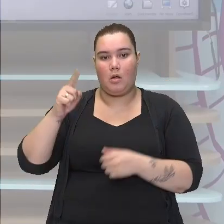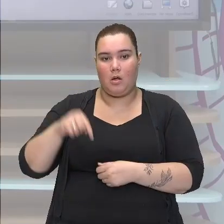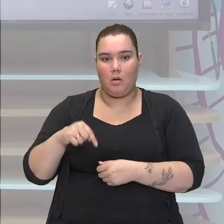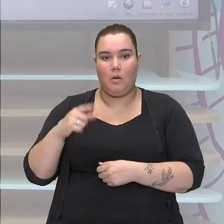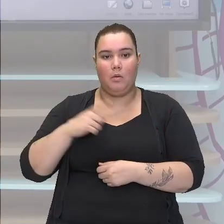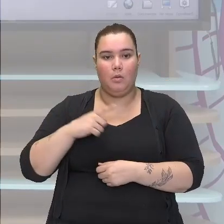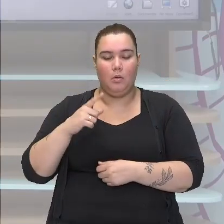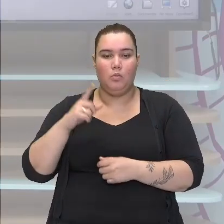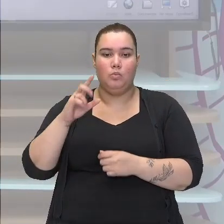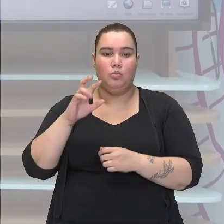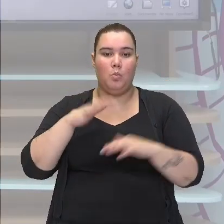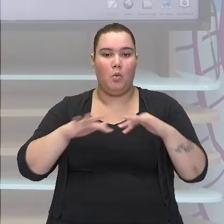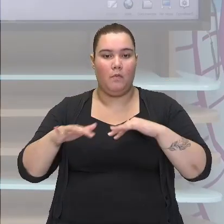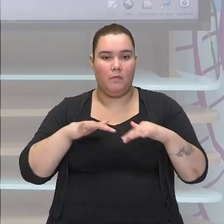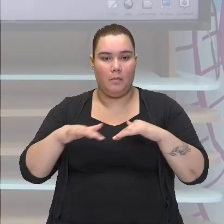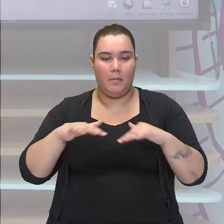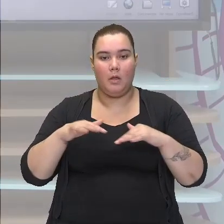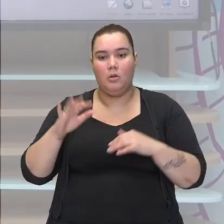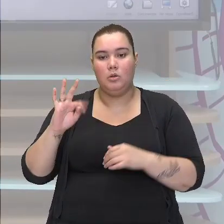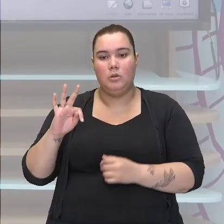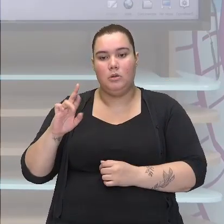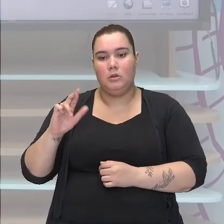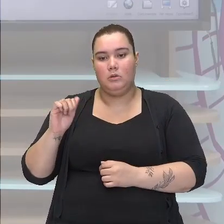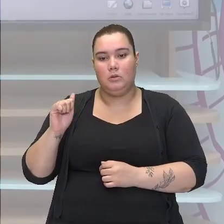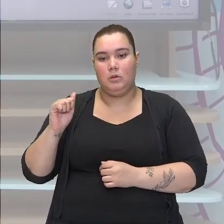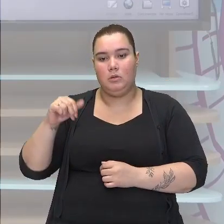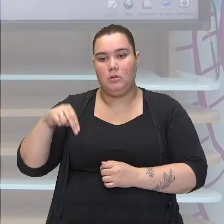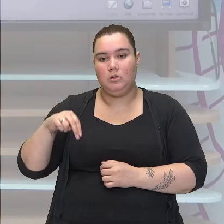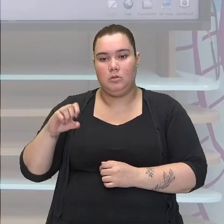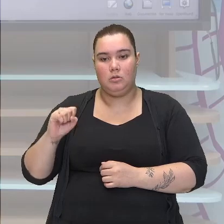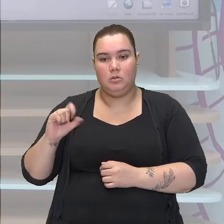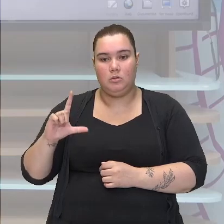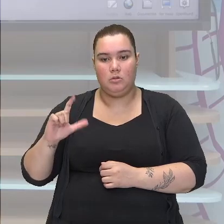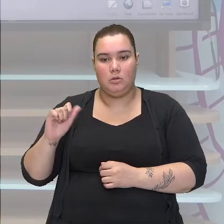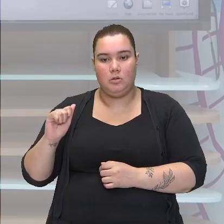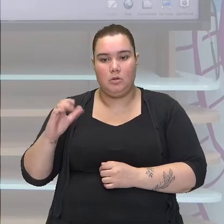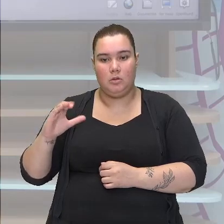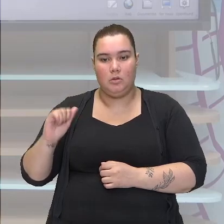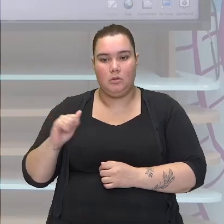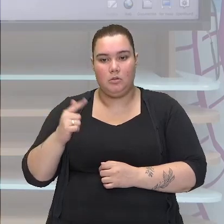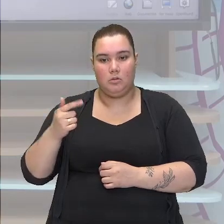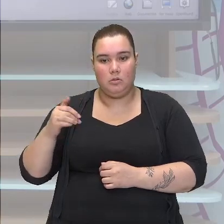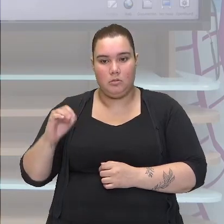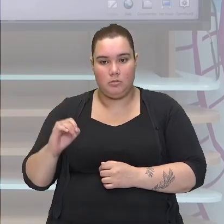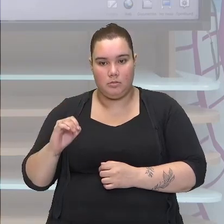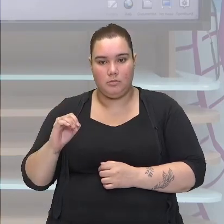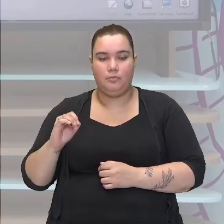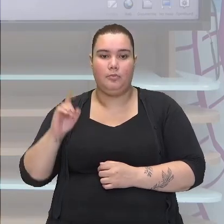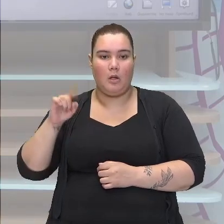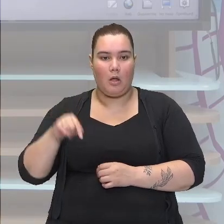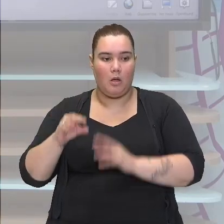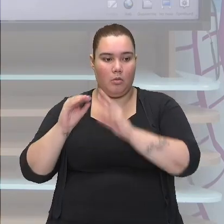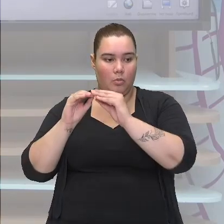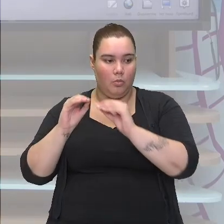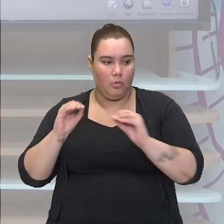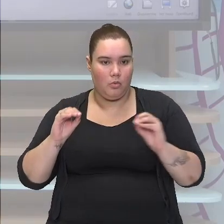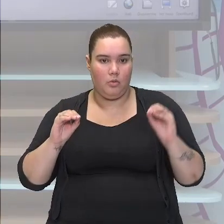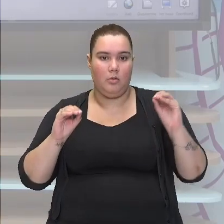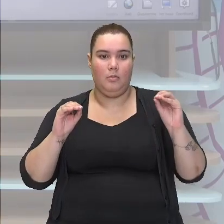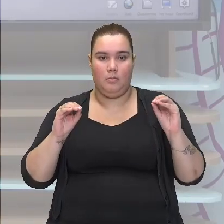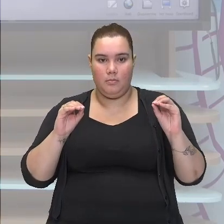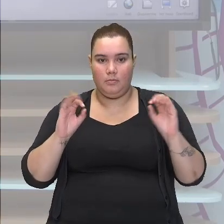que é um movimento de translação. Então, transladar é mover para o outro